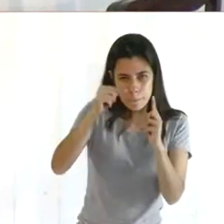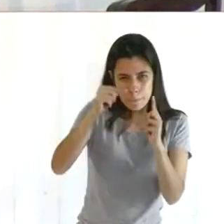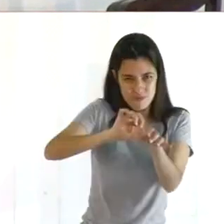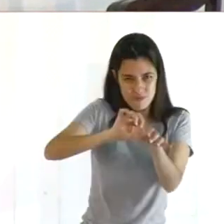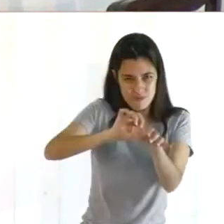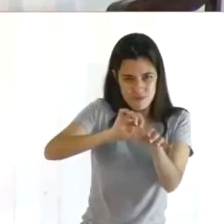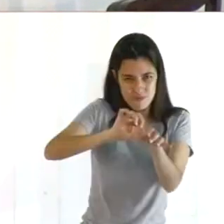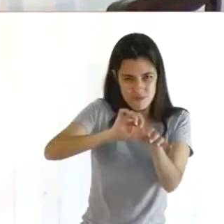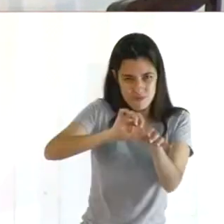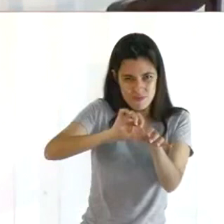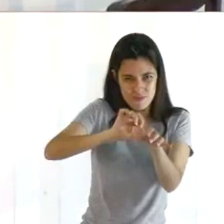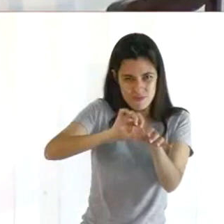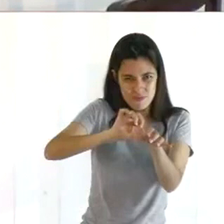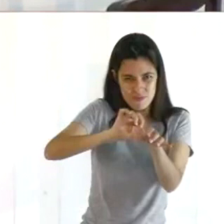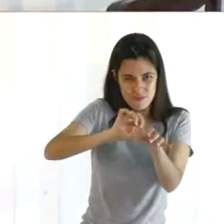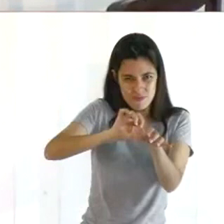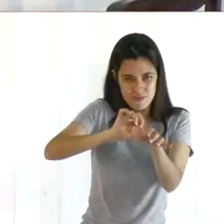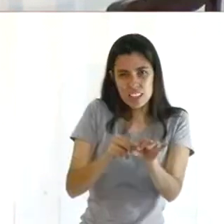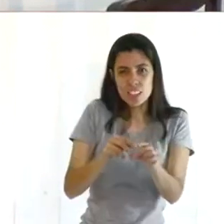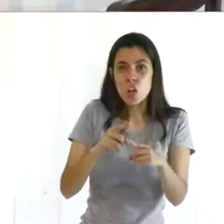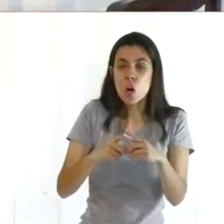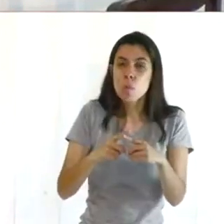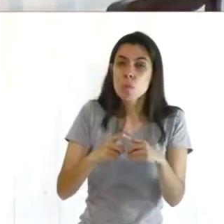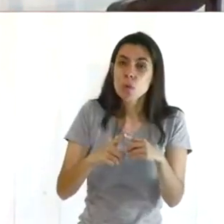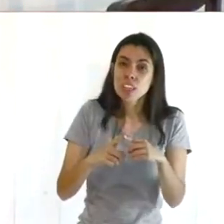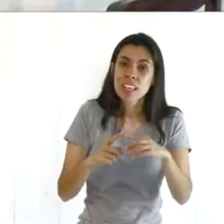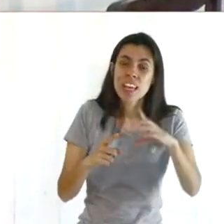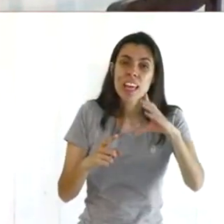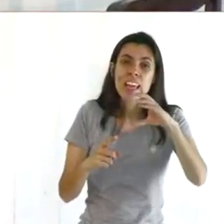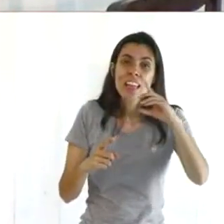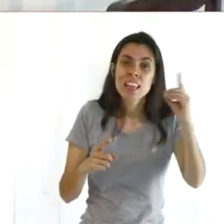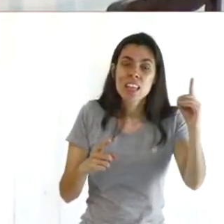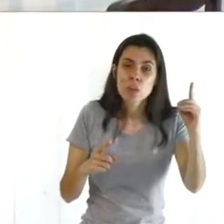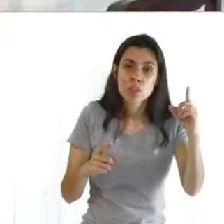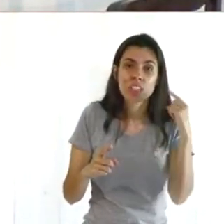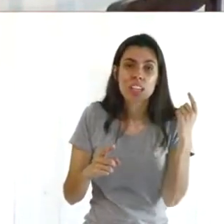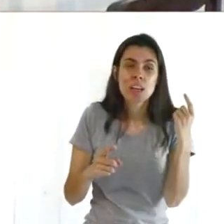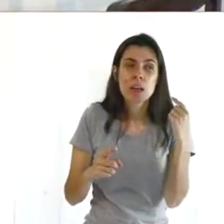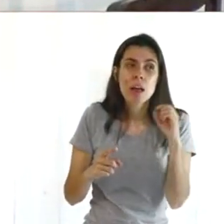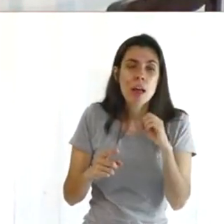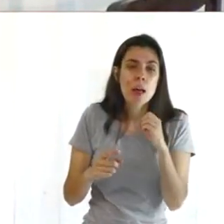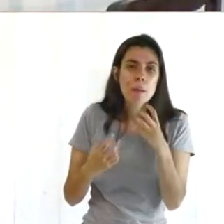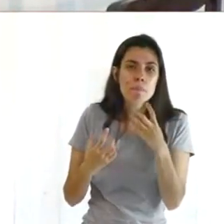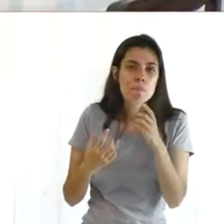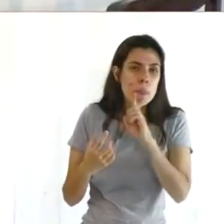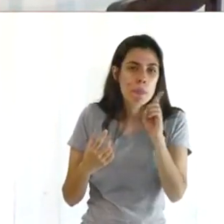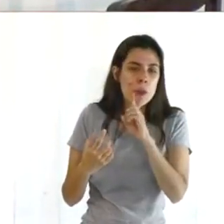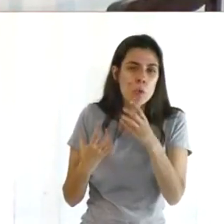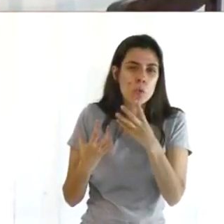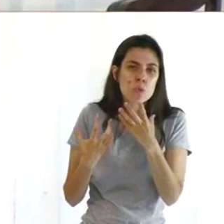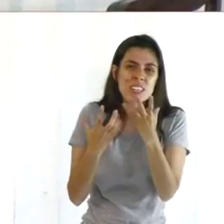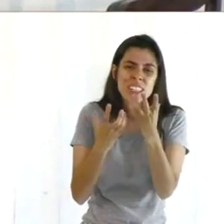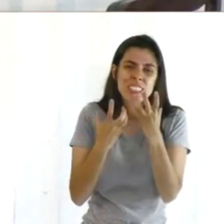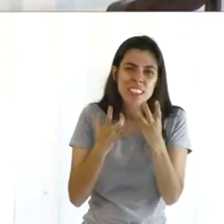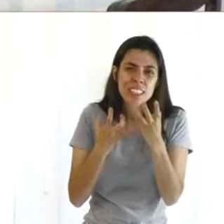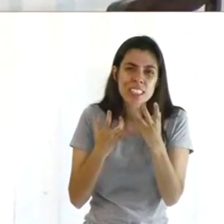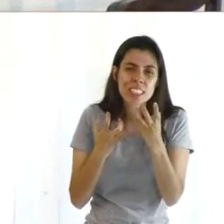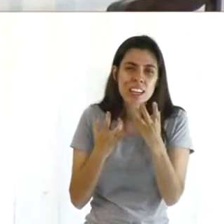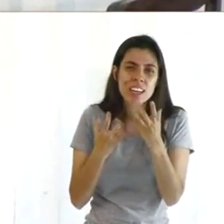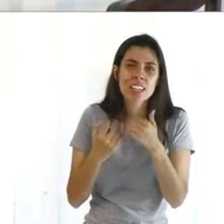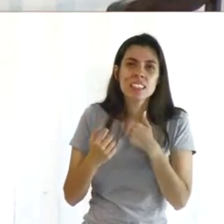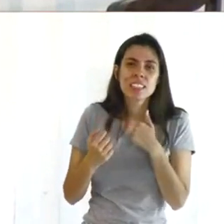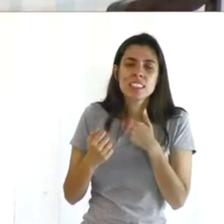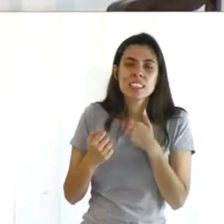ele orou por 3 vezes: Senhor, tira de mim o espinho, afasta o espinho, Senhor. E qual foi a resposta que o Senhor deu a